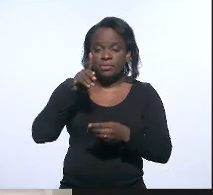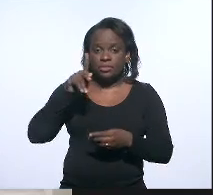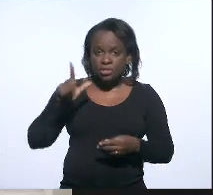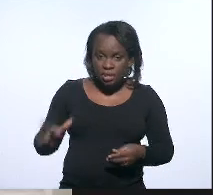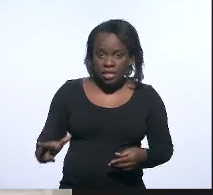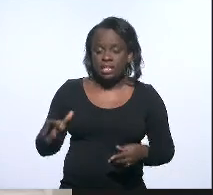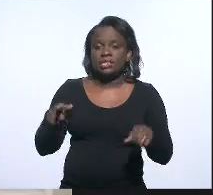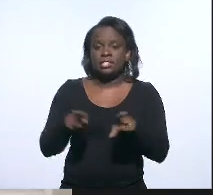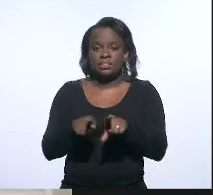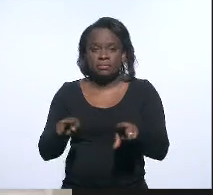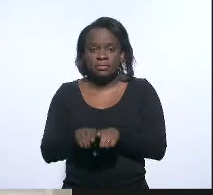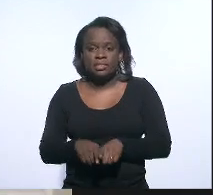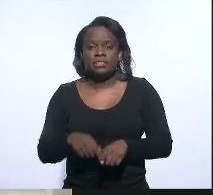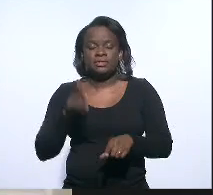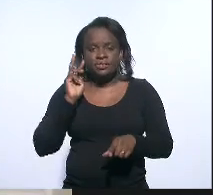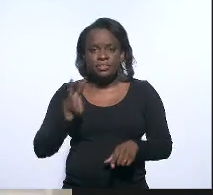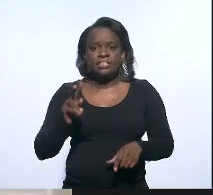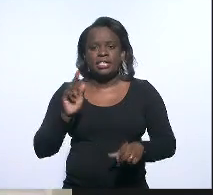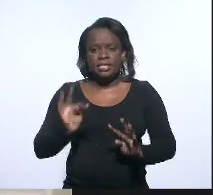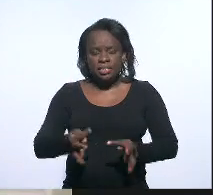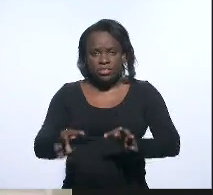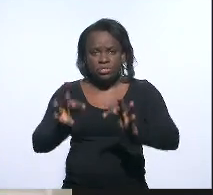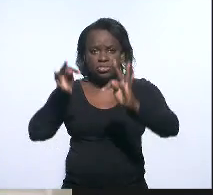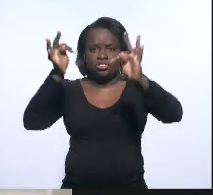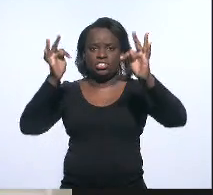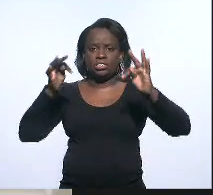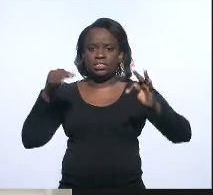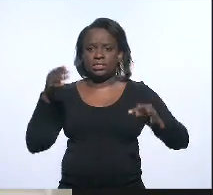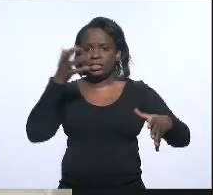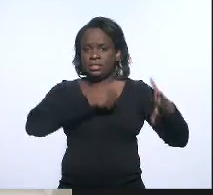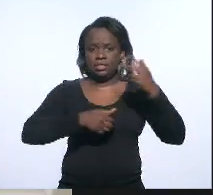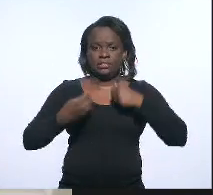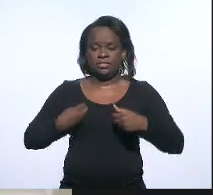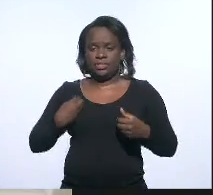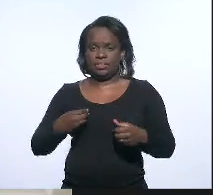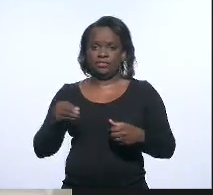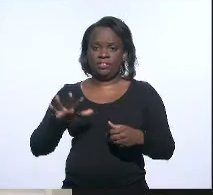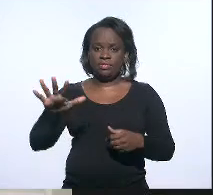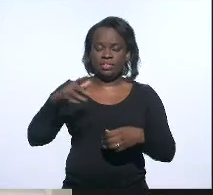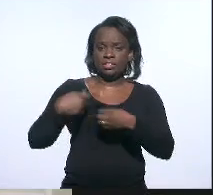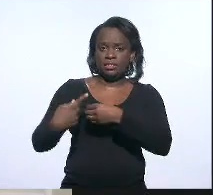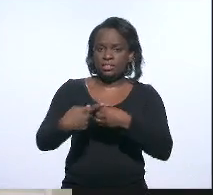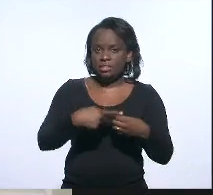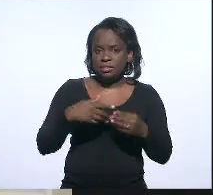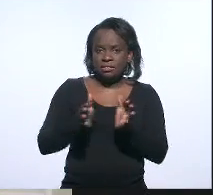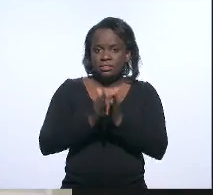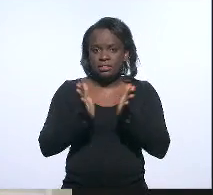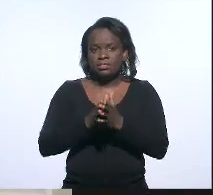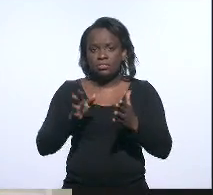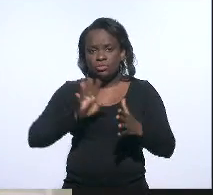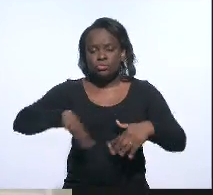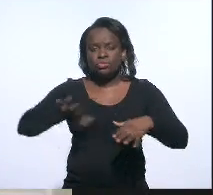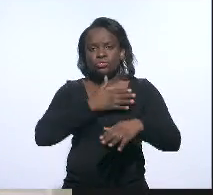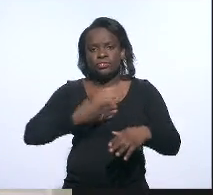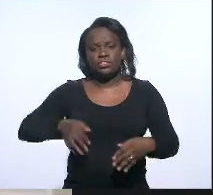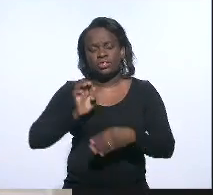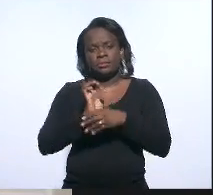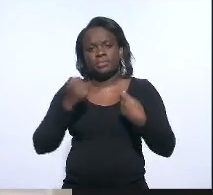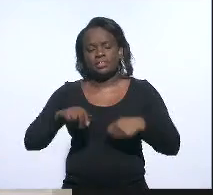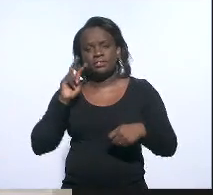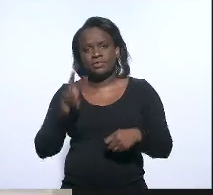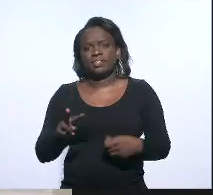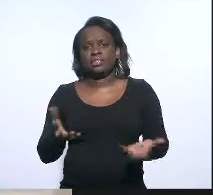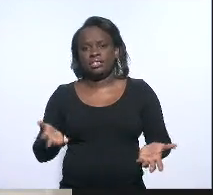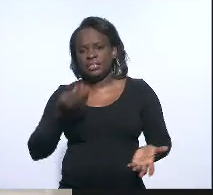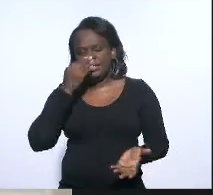e reconhecer que essa tecnologia de sobrevivência da favela e da periferia seja reconhecida pelo governo do Estado,